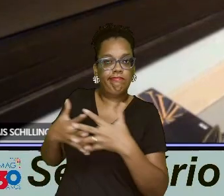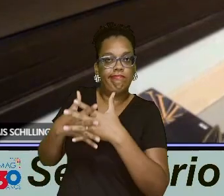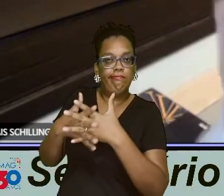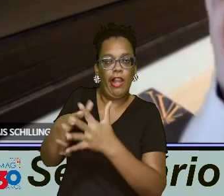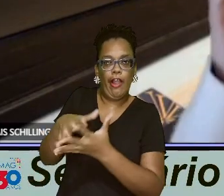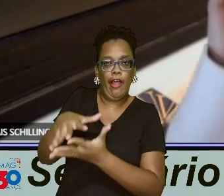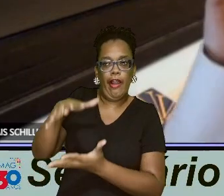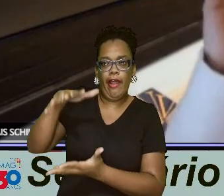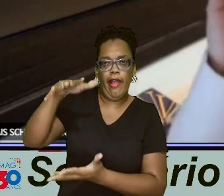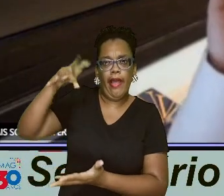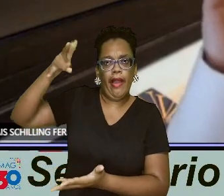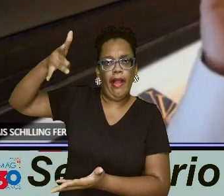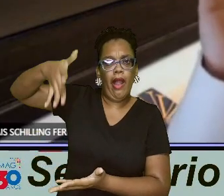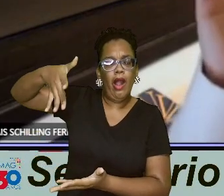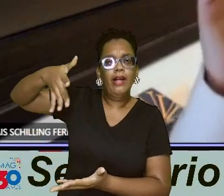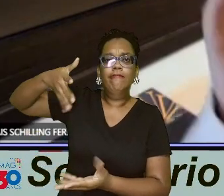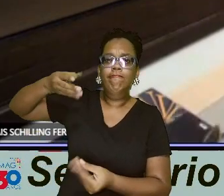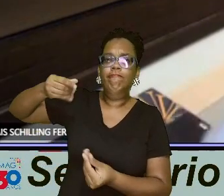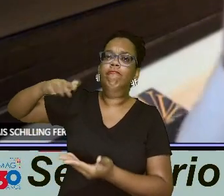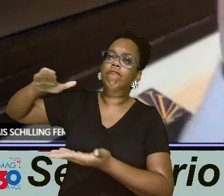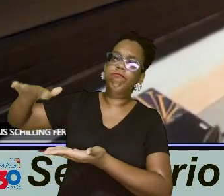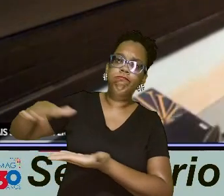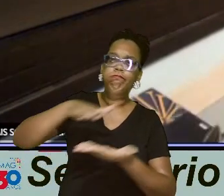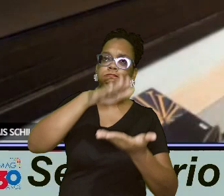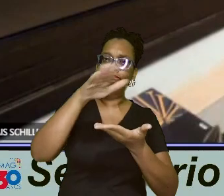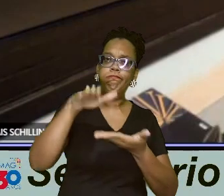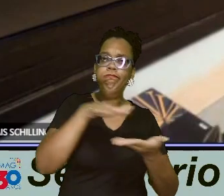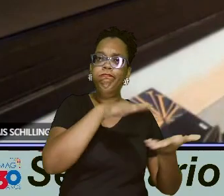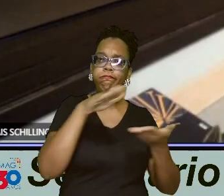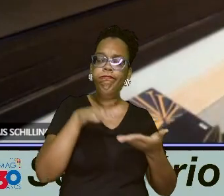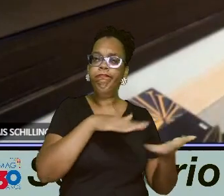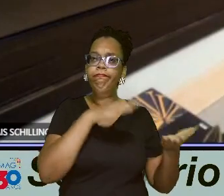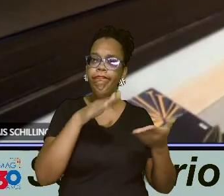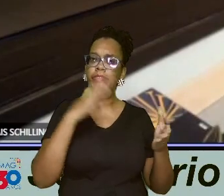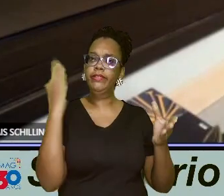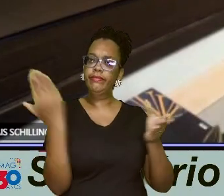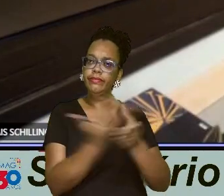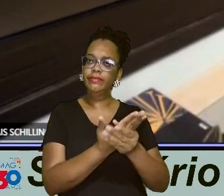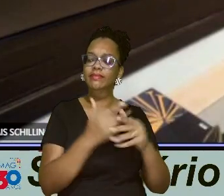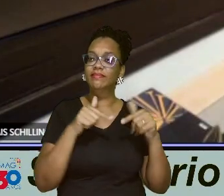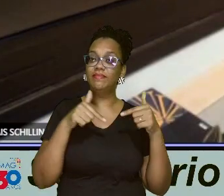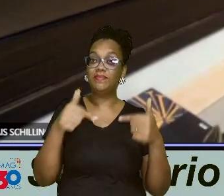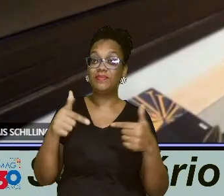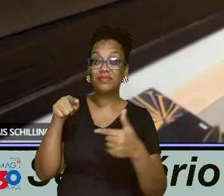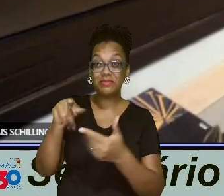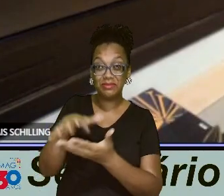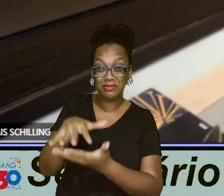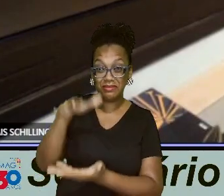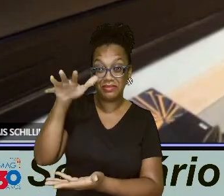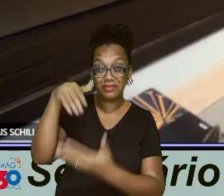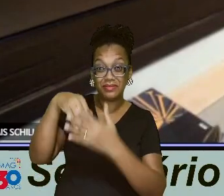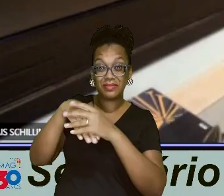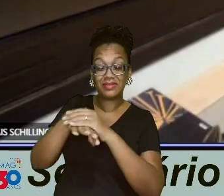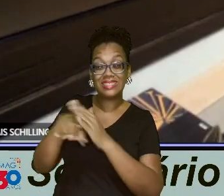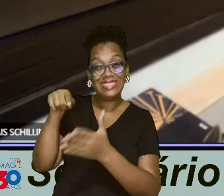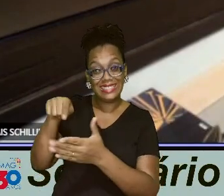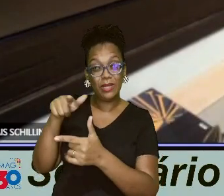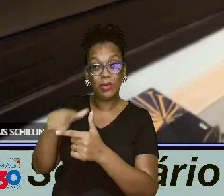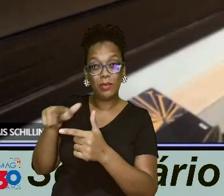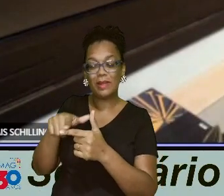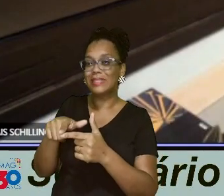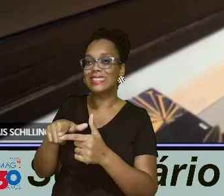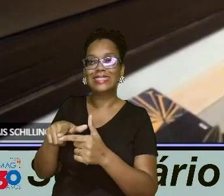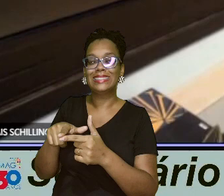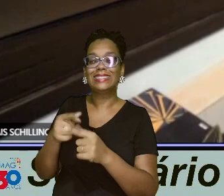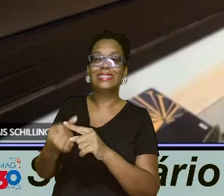e várias ações são direcionadas ao congestionamento, como se o congestionamento fosse em si o problema e